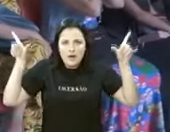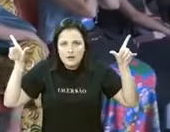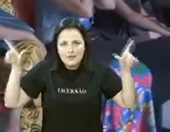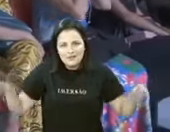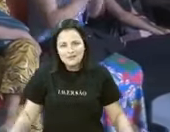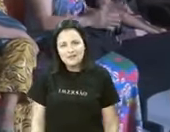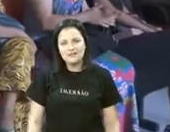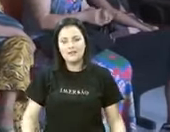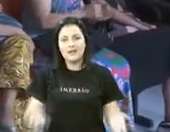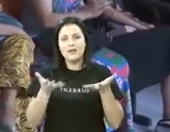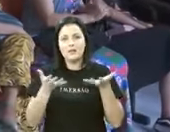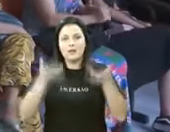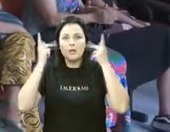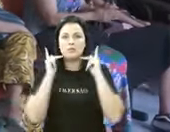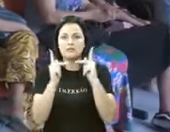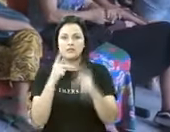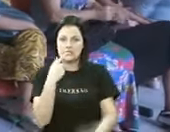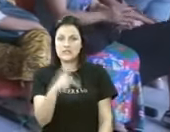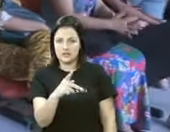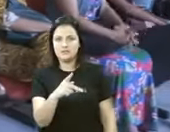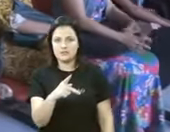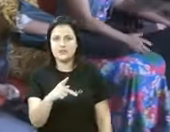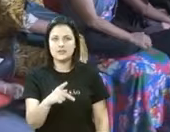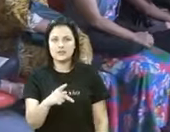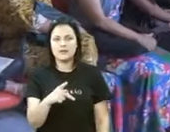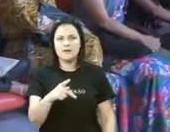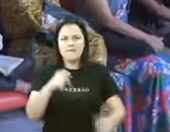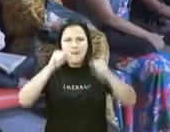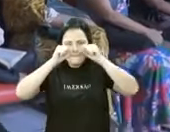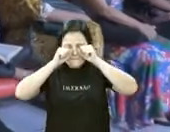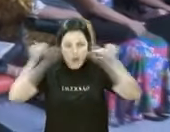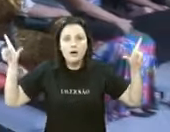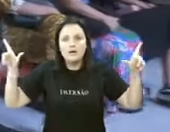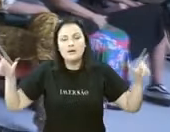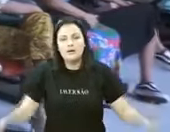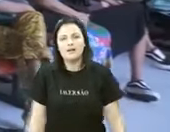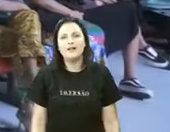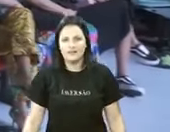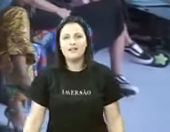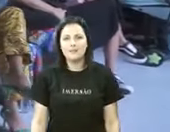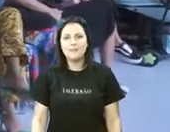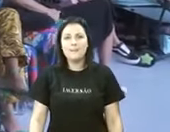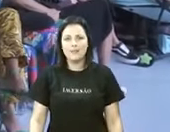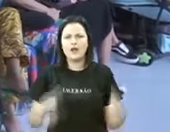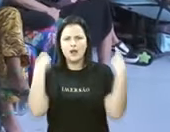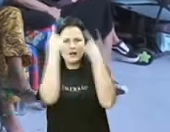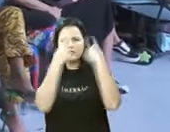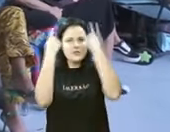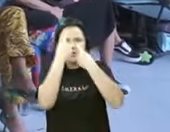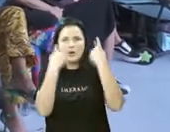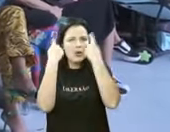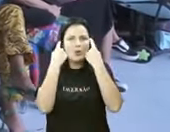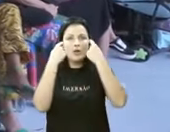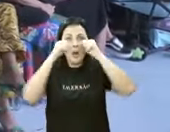Eu quero profetizar que os teus sentidos serão aguçados, tua audição espiritual vai ser aberta de novo, tua